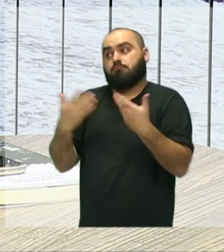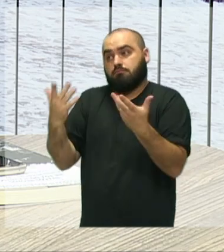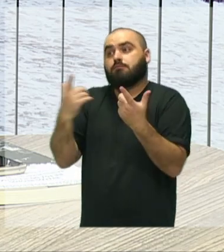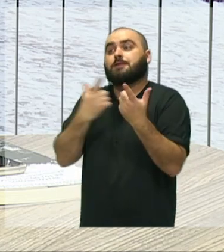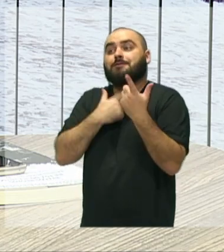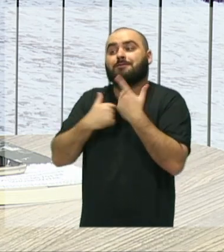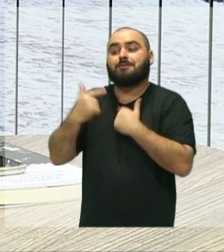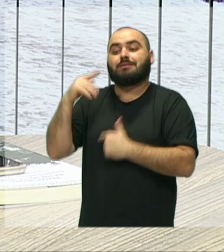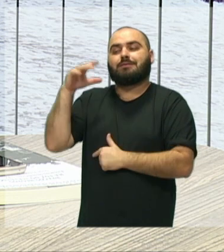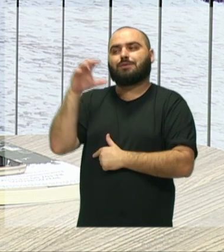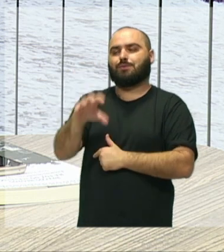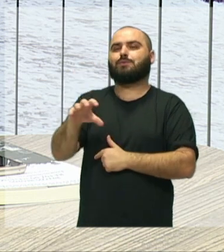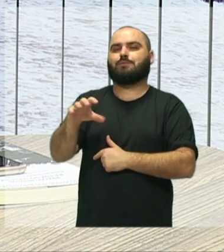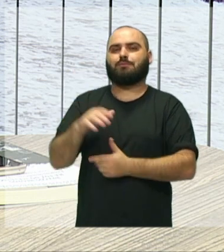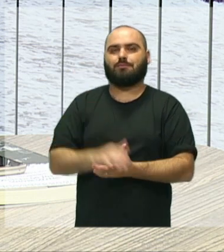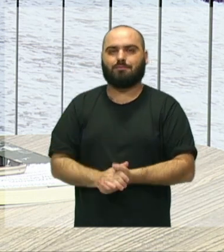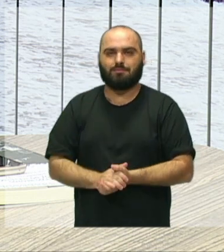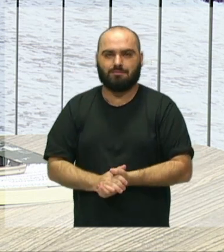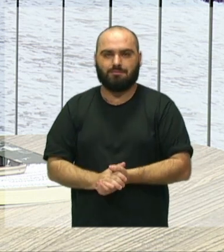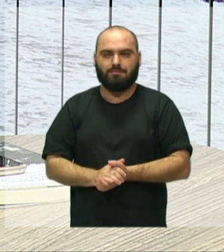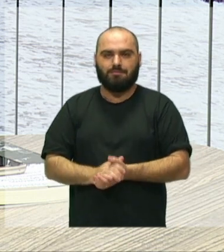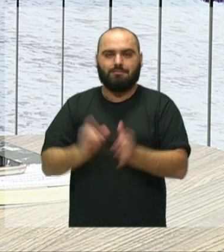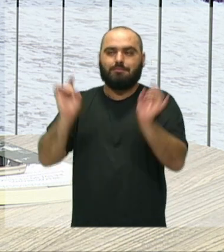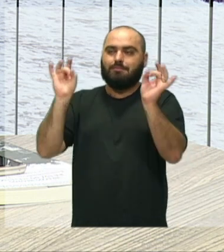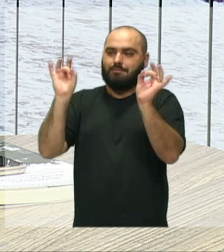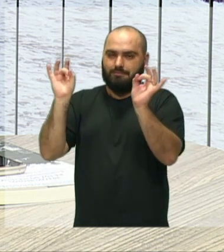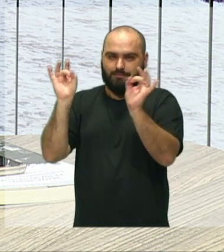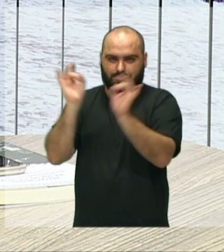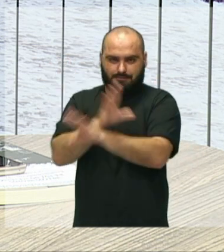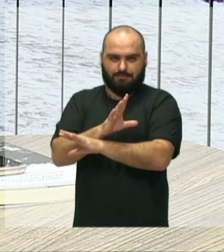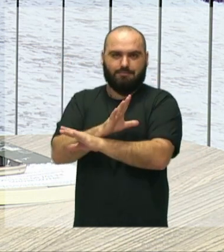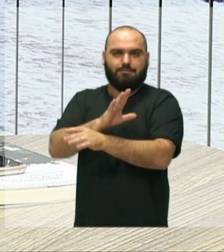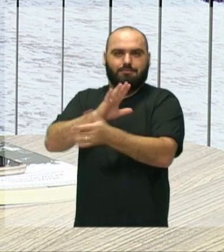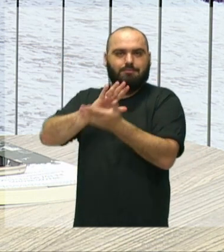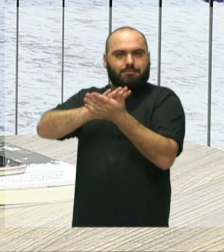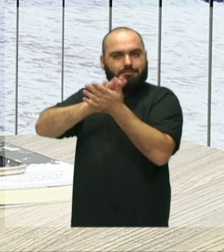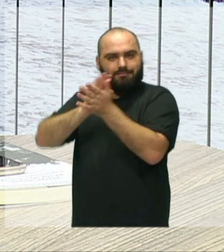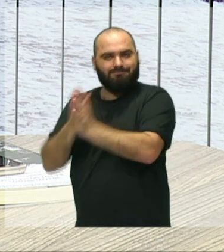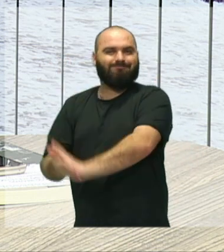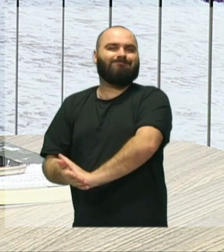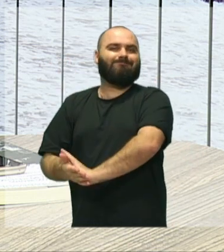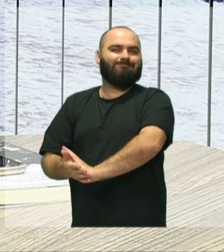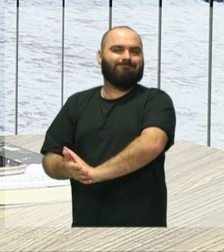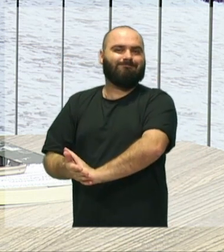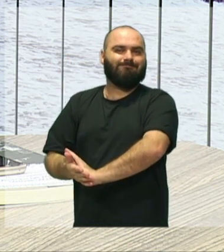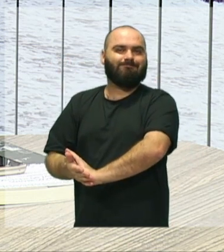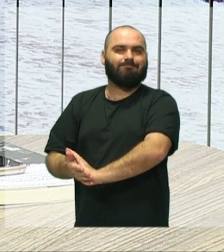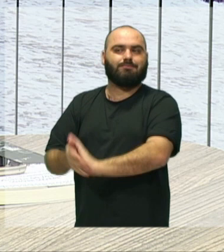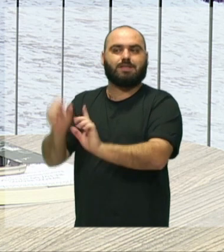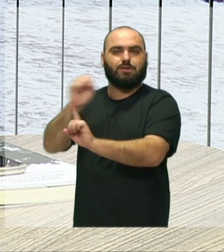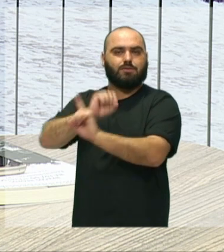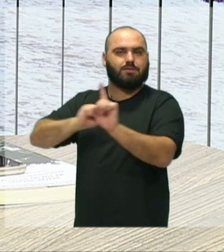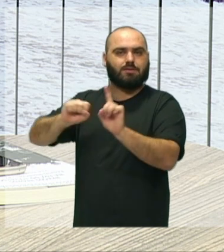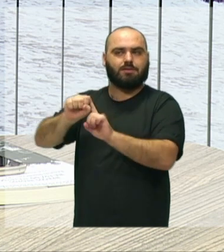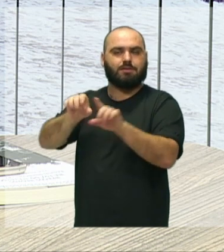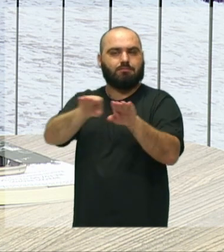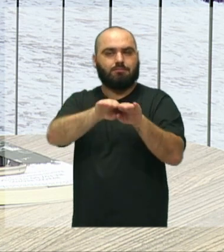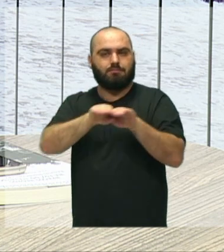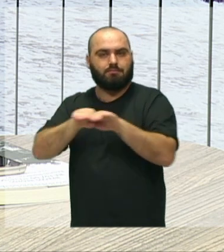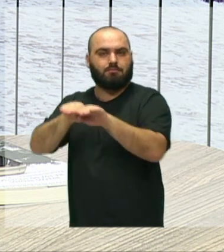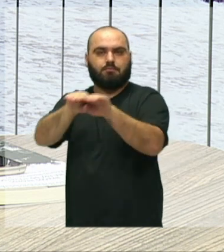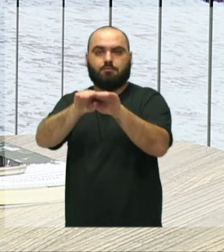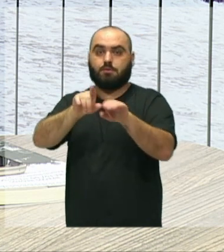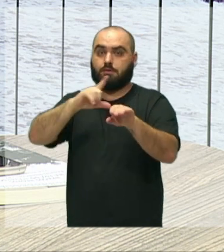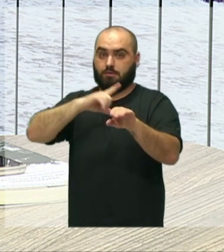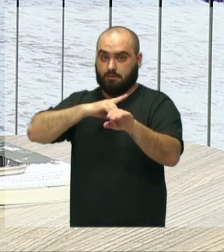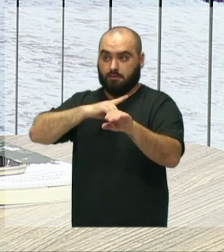de superar a denúncia e de superar a discriminação de uma sociedade de equidade. A gente teve